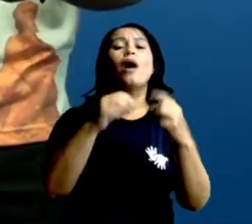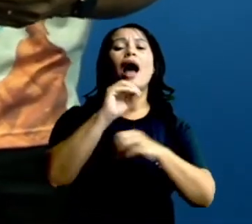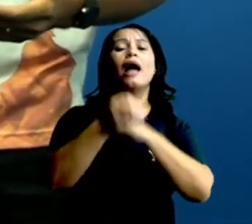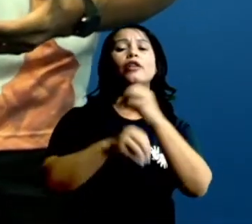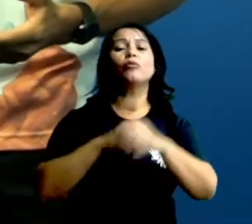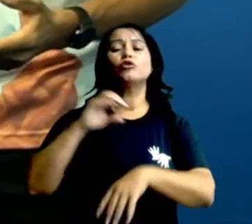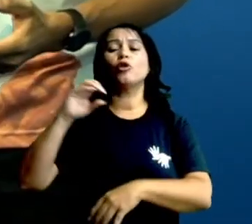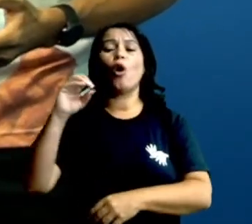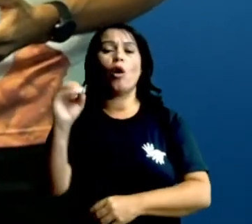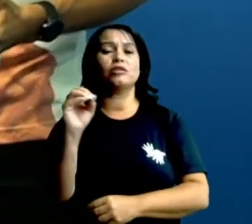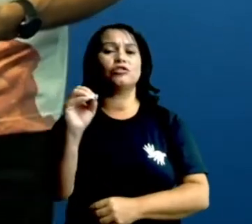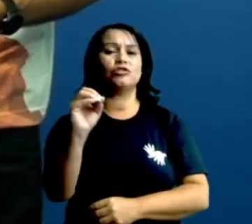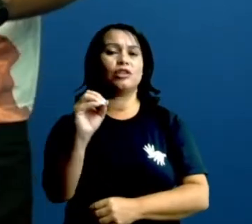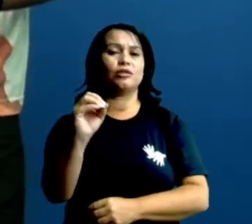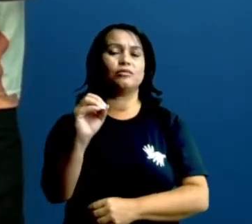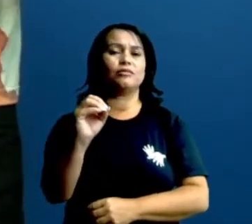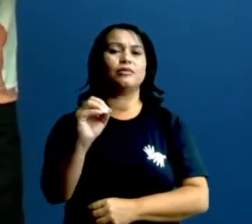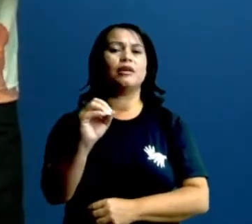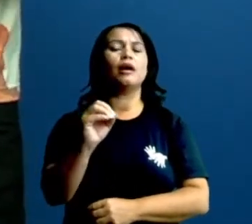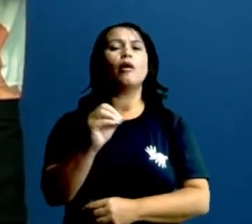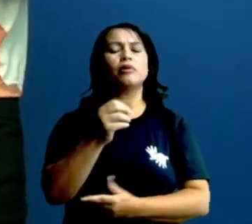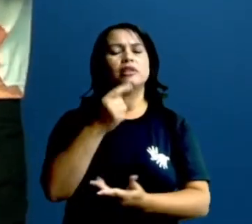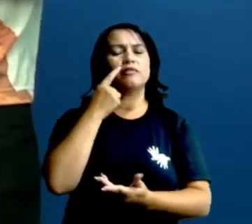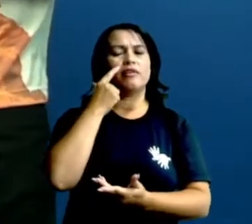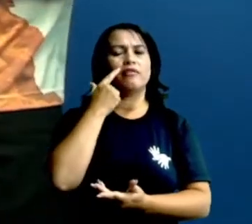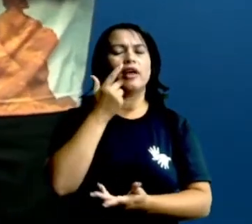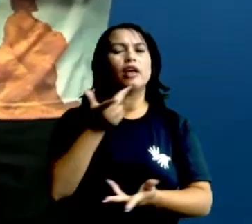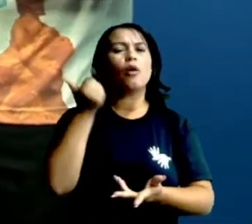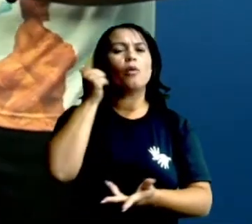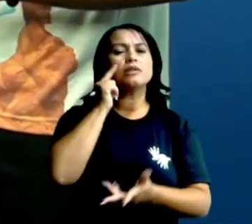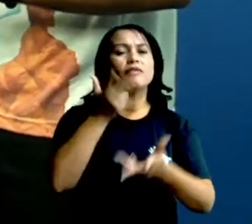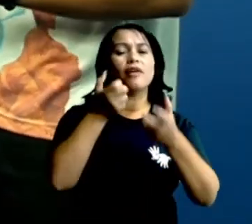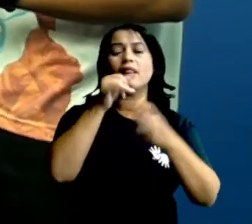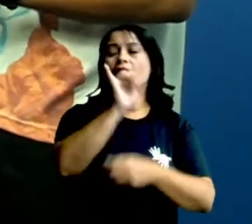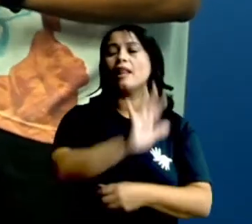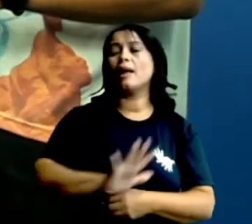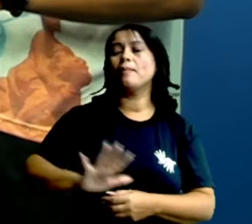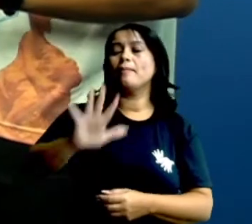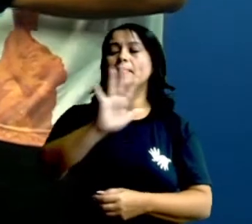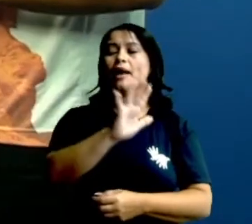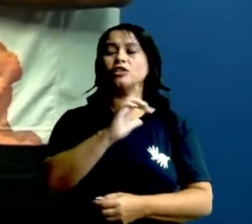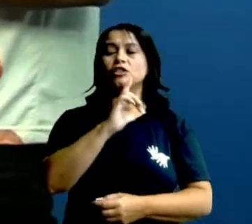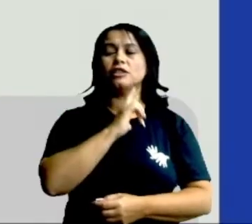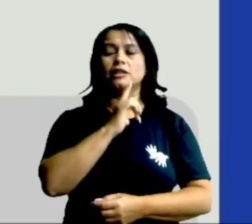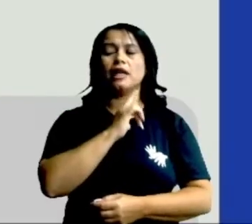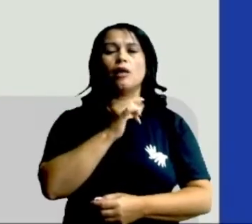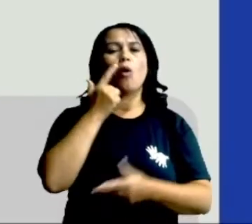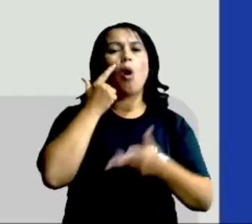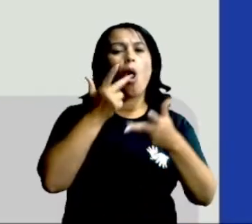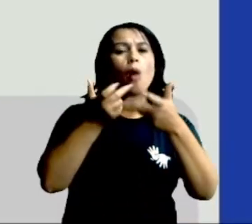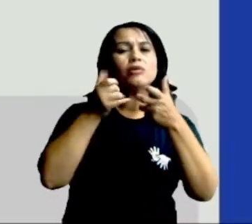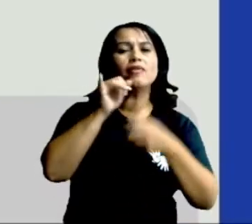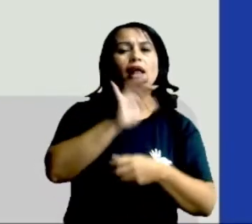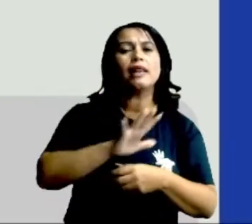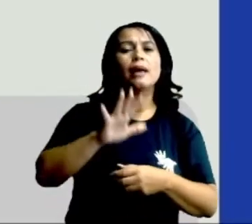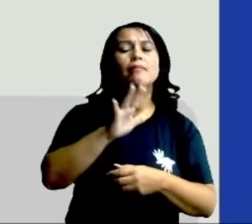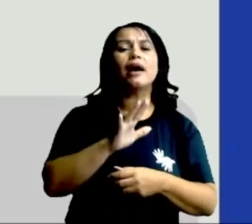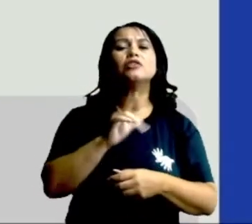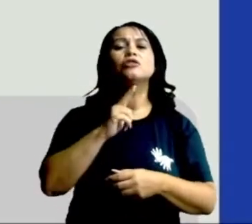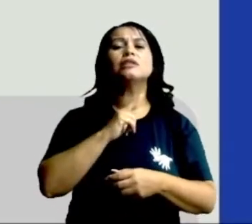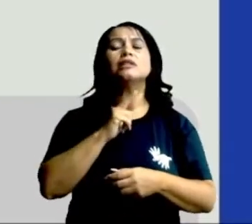átomo de oxigênio, tá certo? Como a gente vai conseguir ver aqui nessa imagem, né? A gente consegue observar